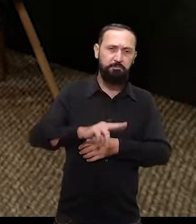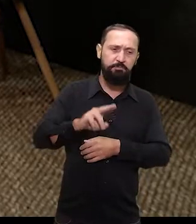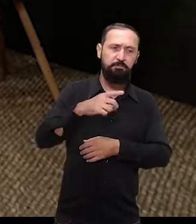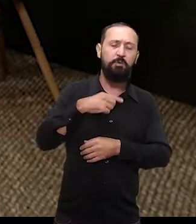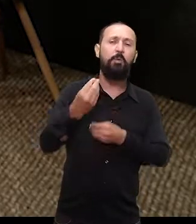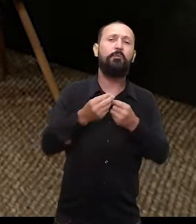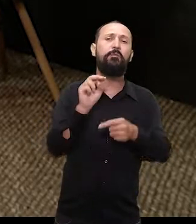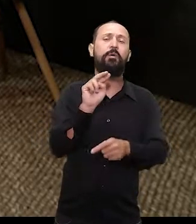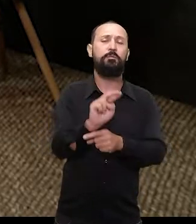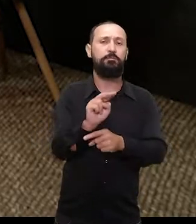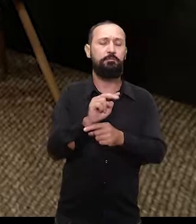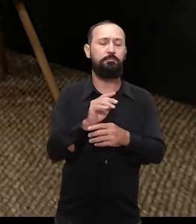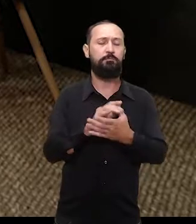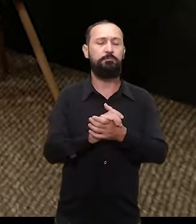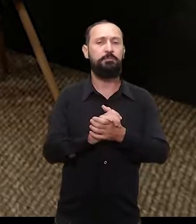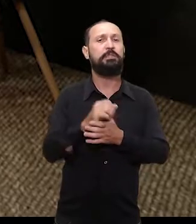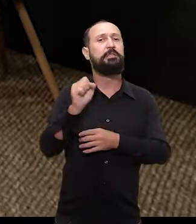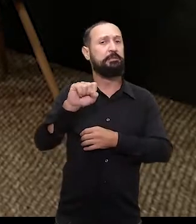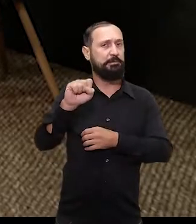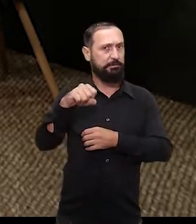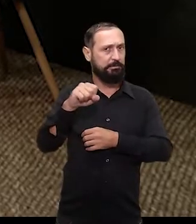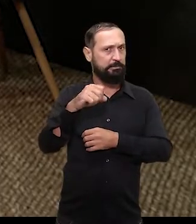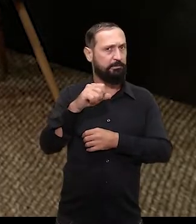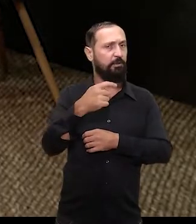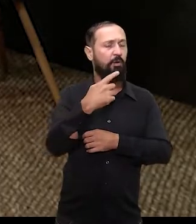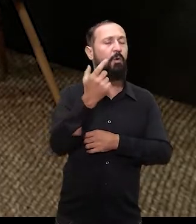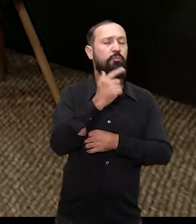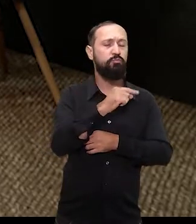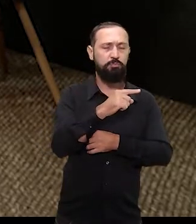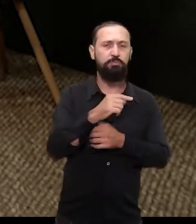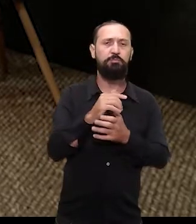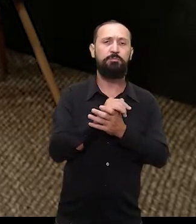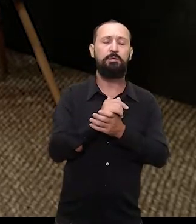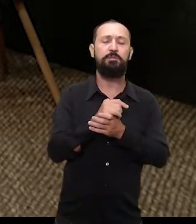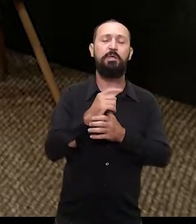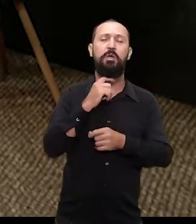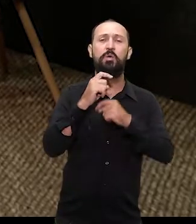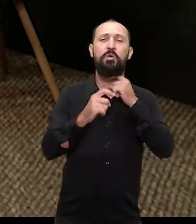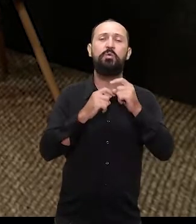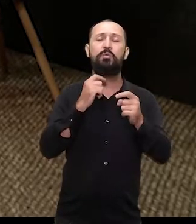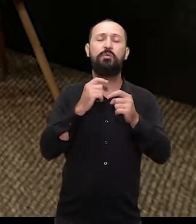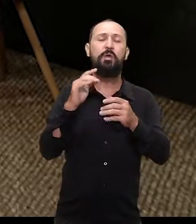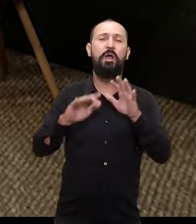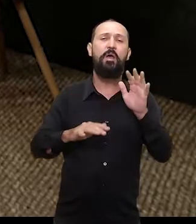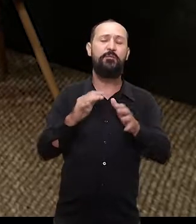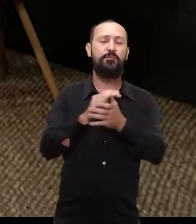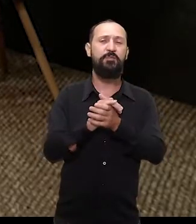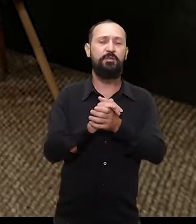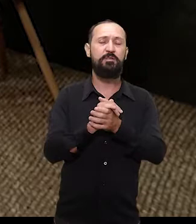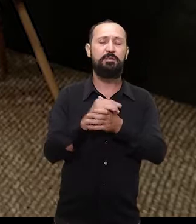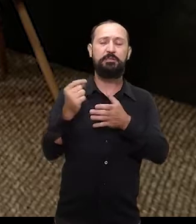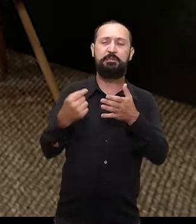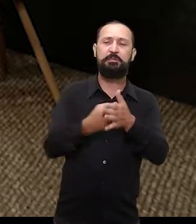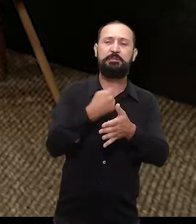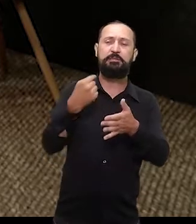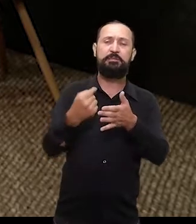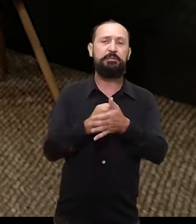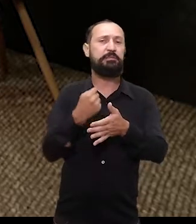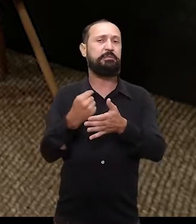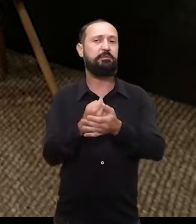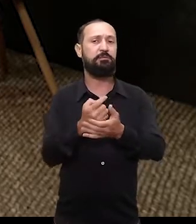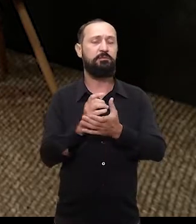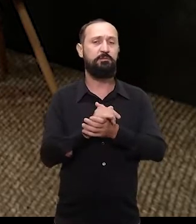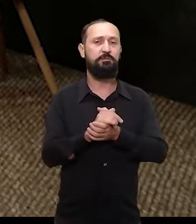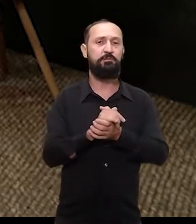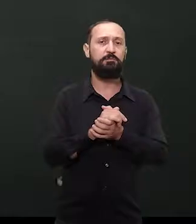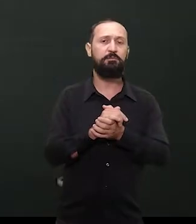e como que é feito o controle Com certeza elas funcionam a essa essa dúvida né que muitas vezes nós somos questionados sobre